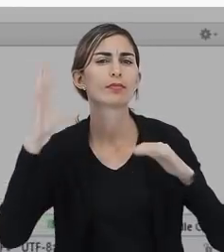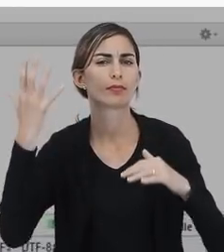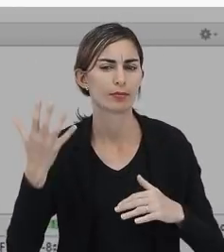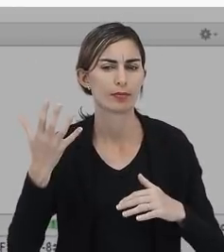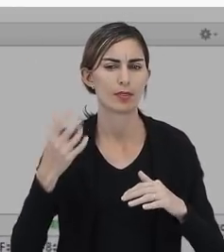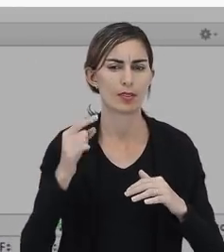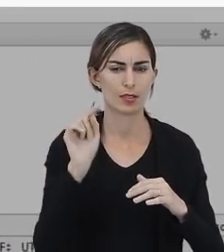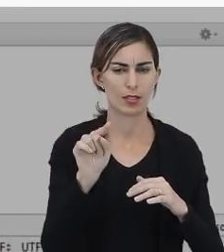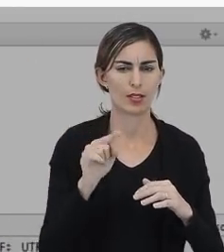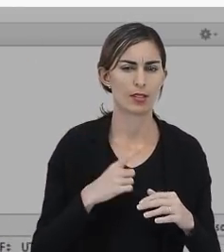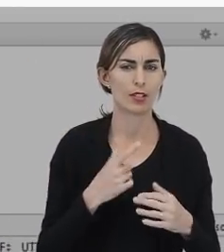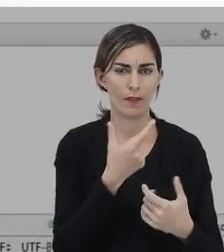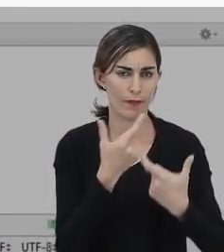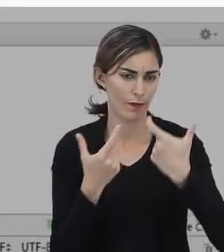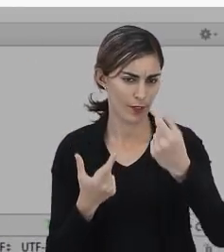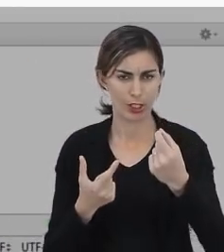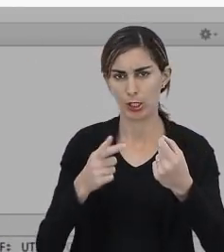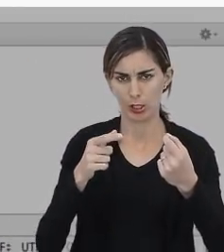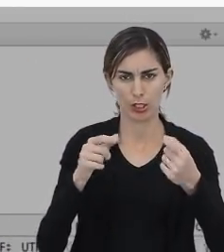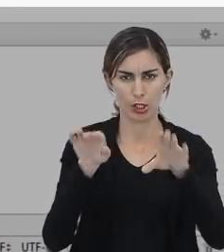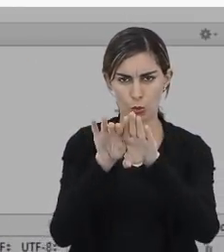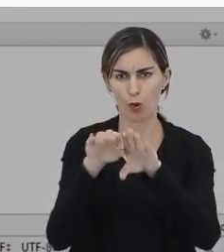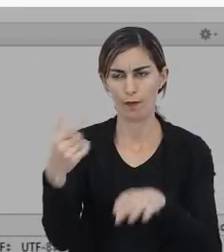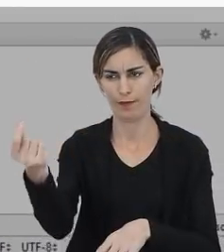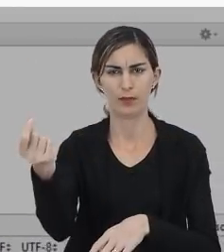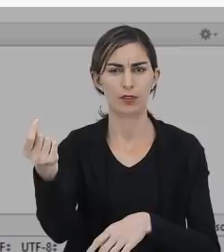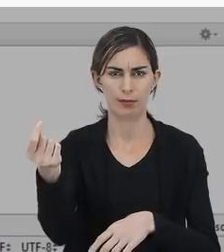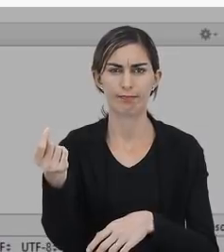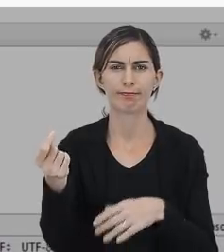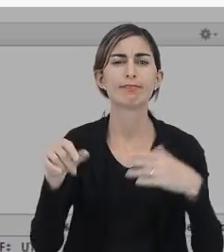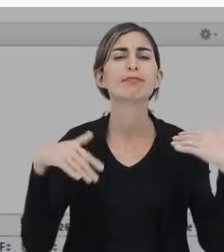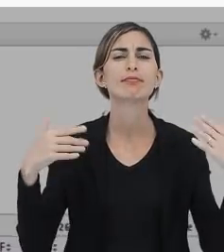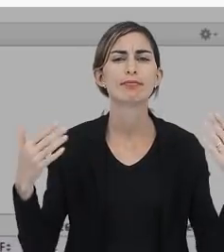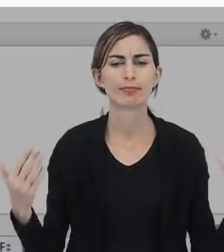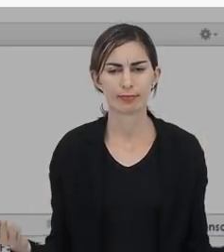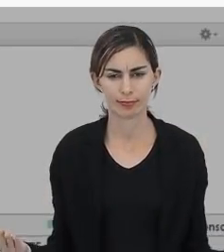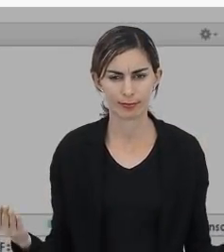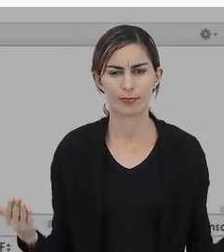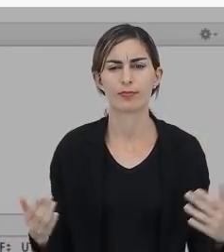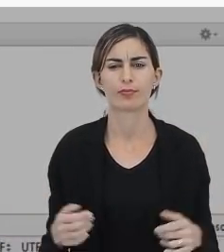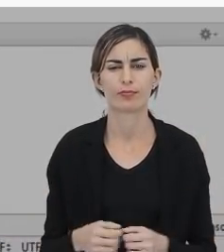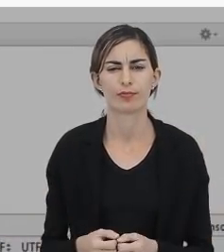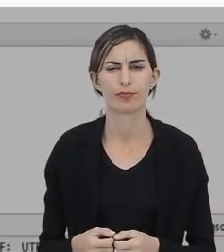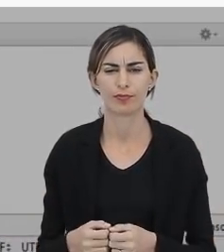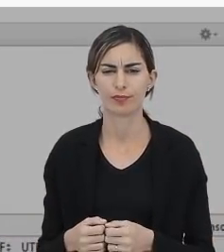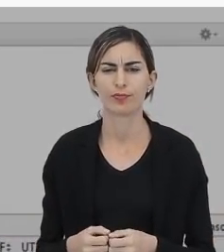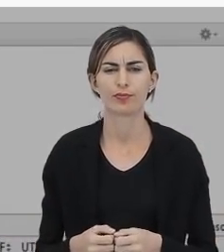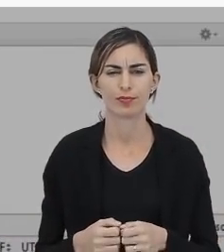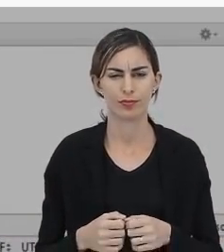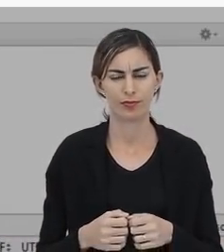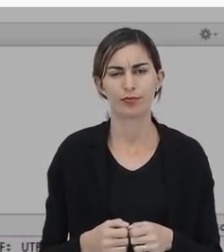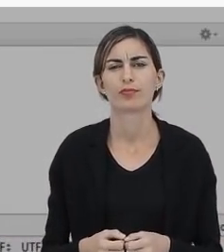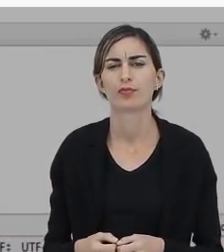Caso ele seja 20, igual a 20, então, temos aqui 2 pontos.